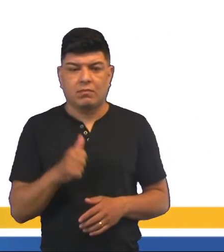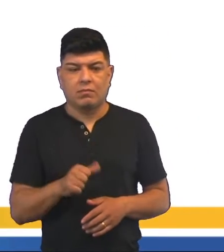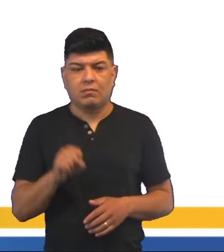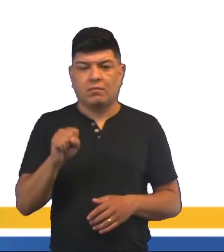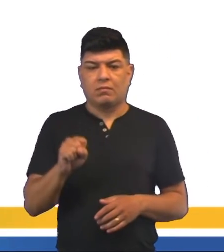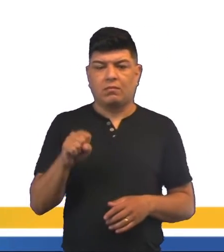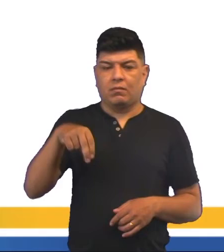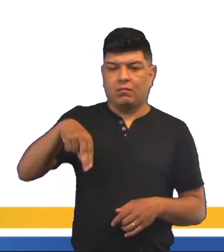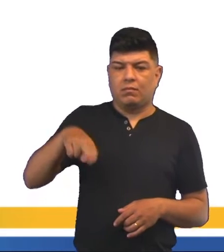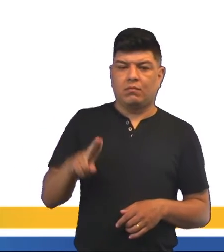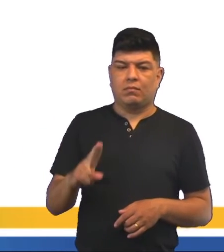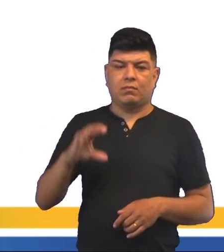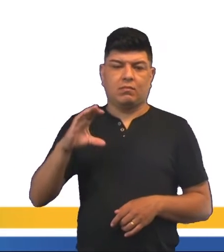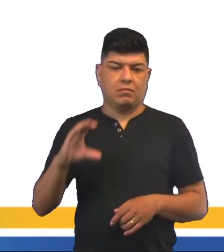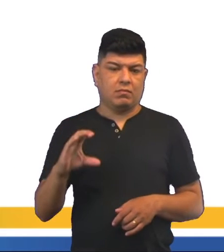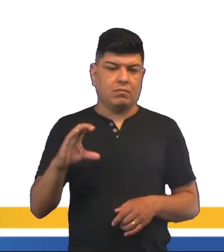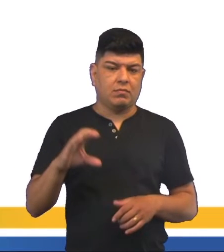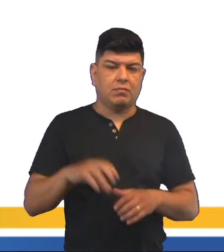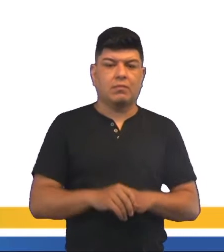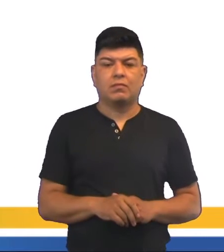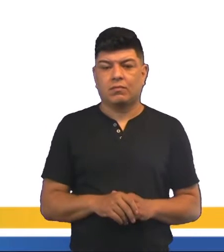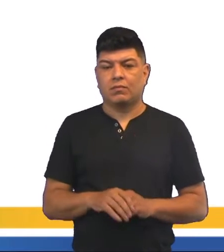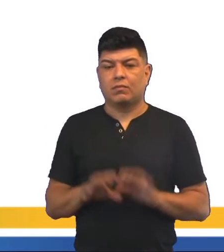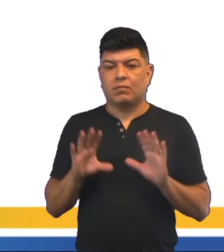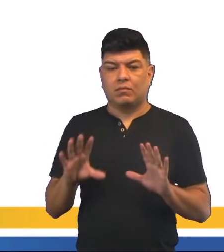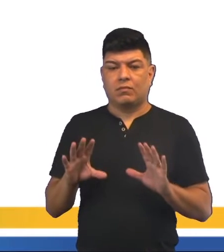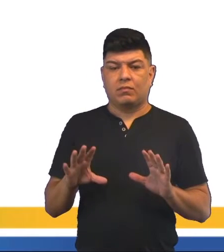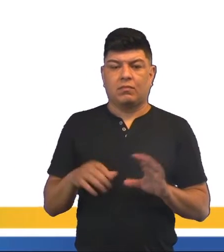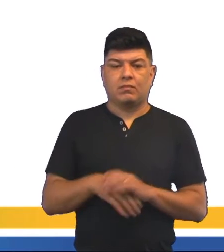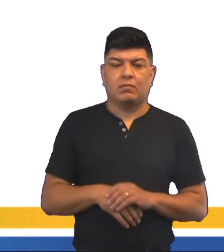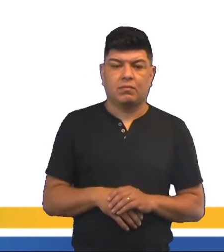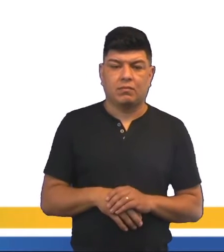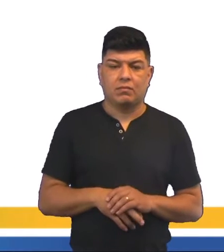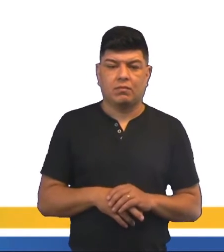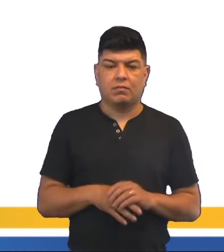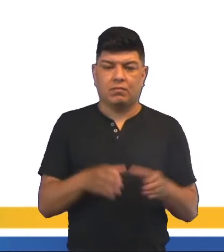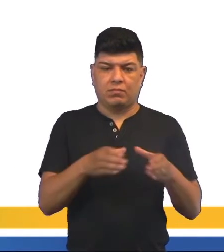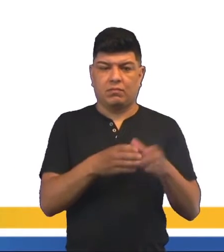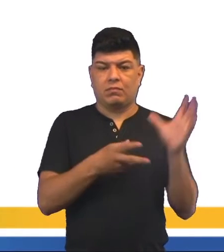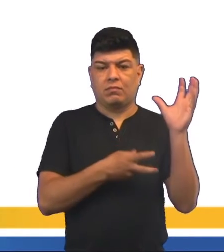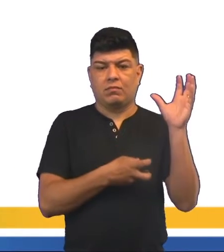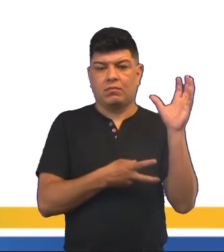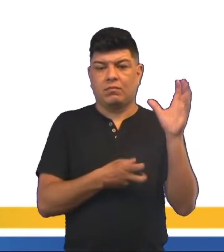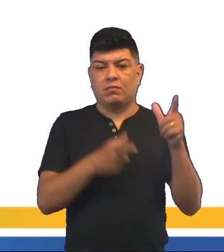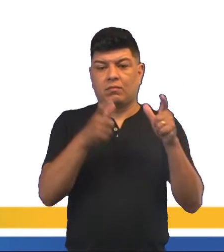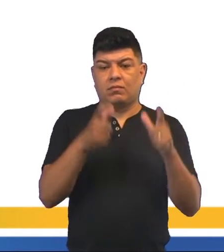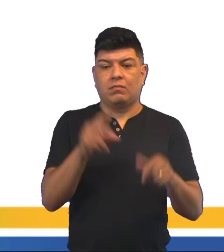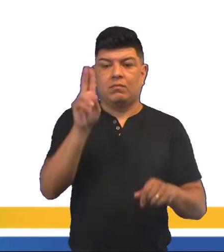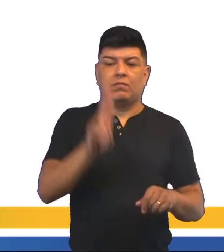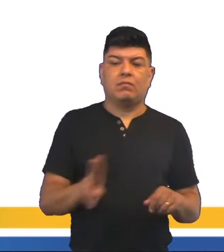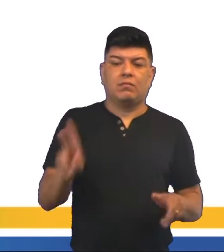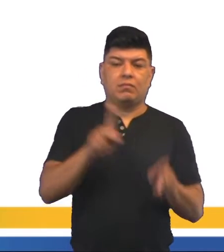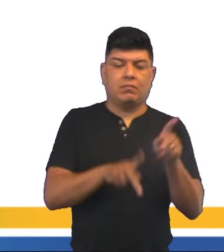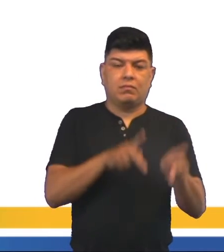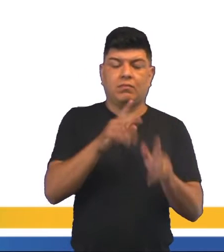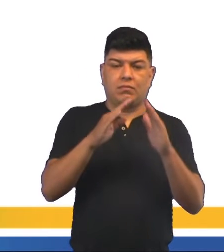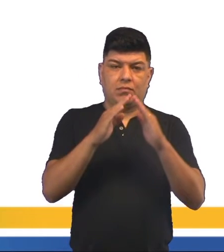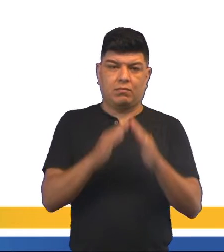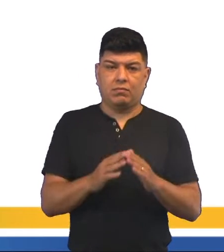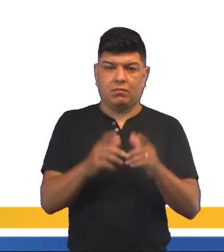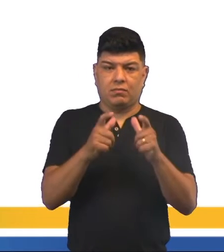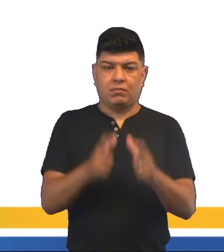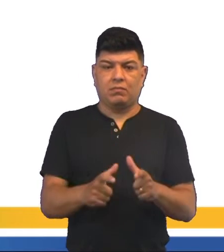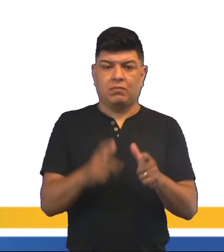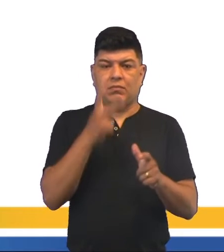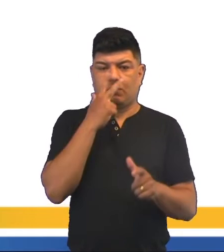o SNUC, né, define reserva extrativista como uma área utilizada por populações locais